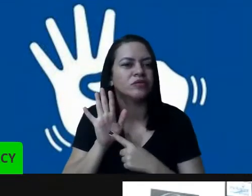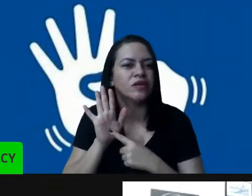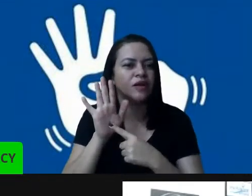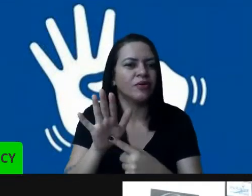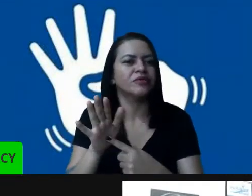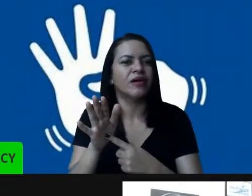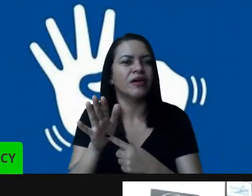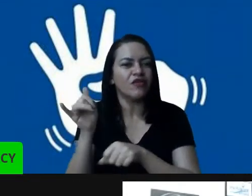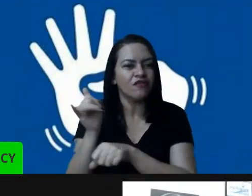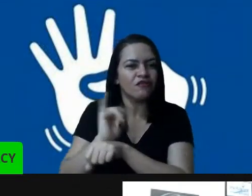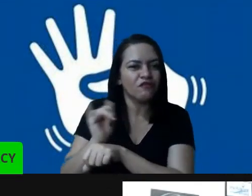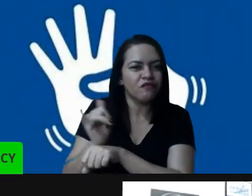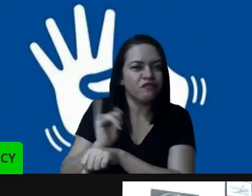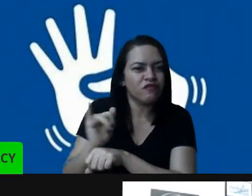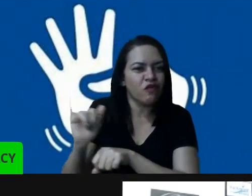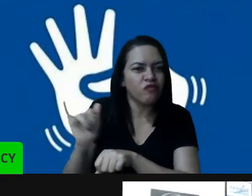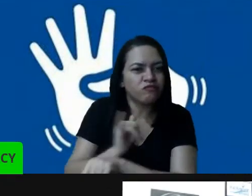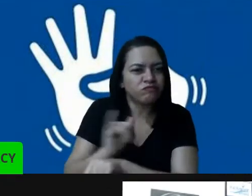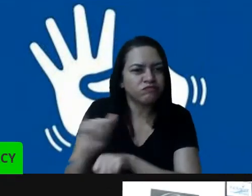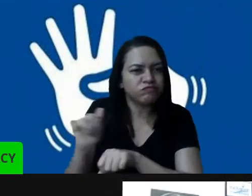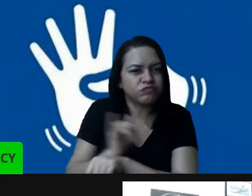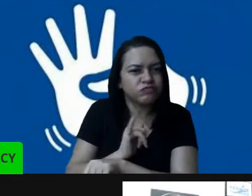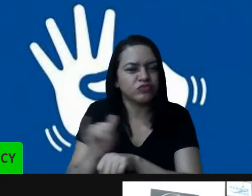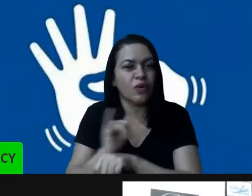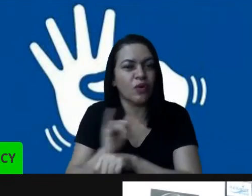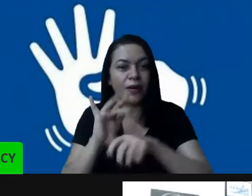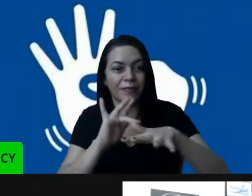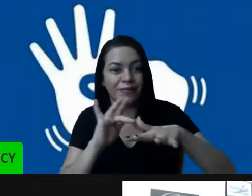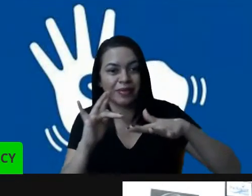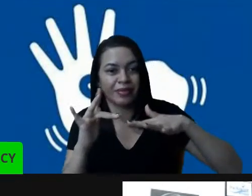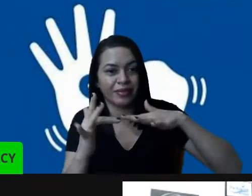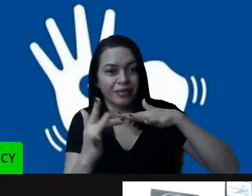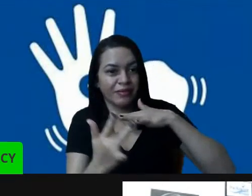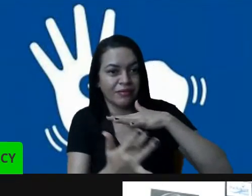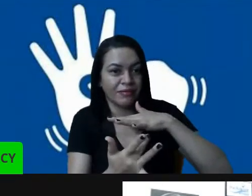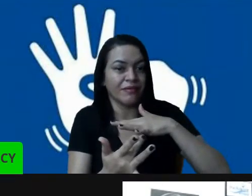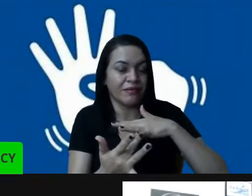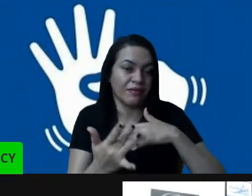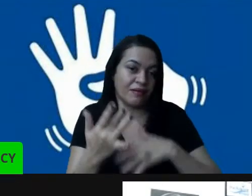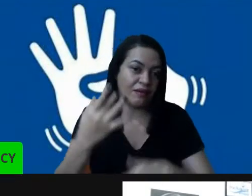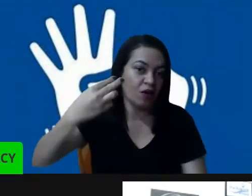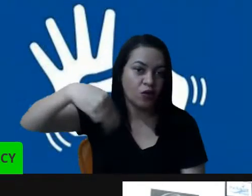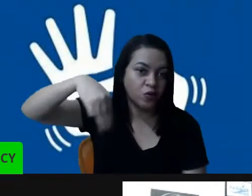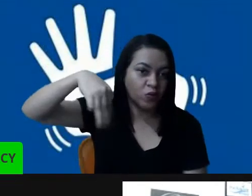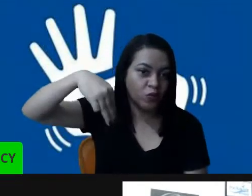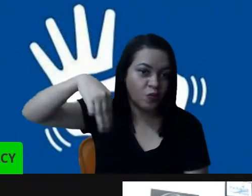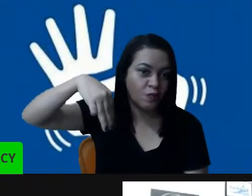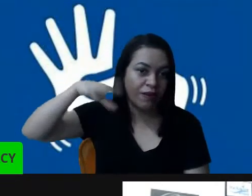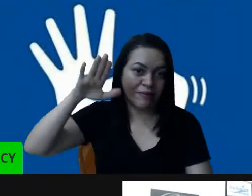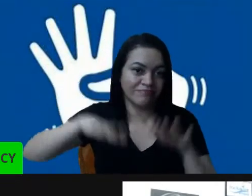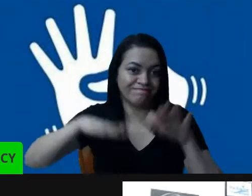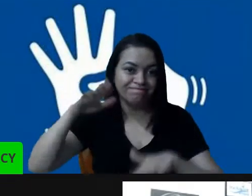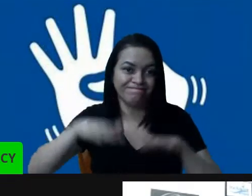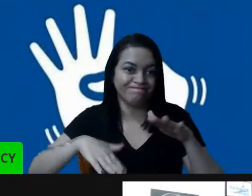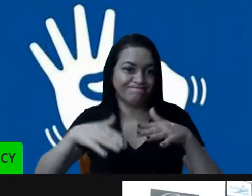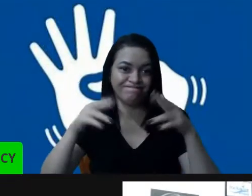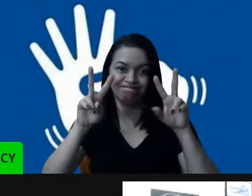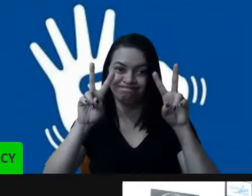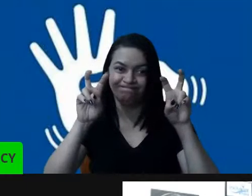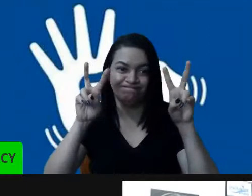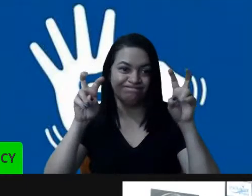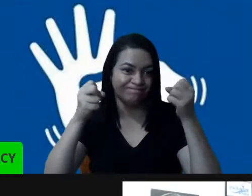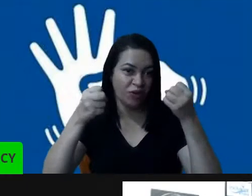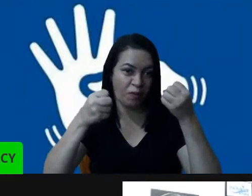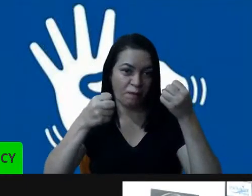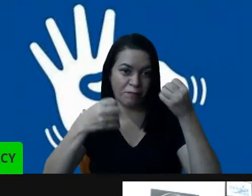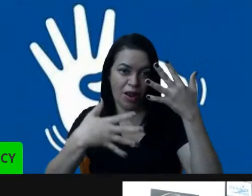de mídias sociais e TVs, que, por exemplo, no nosso Maranhão, a gente tem TVs aí que discorrem vários assuntos, mas